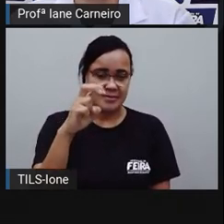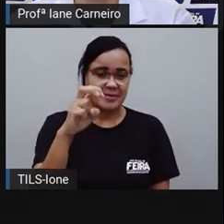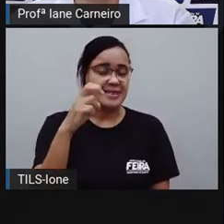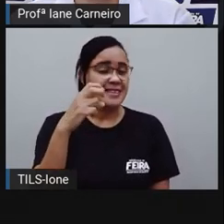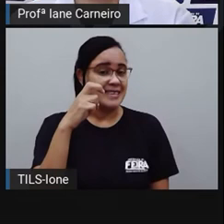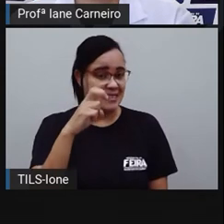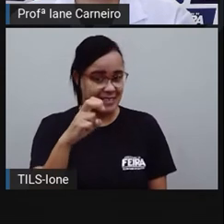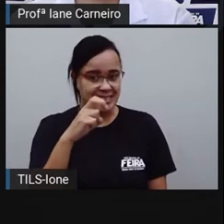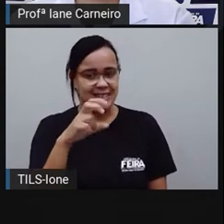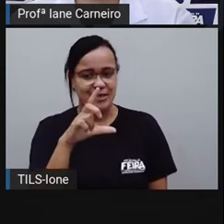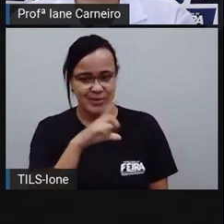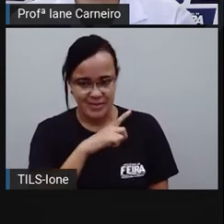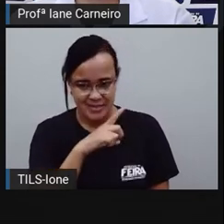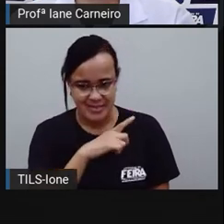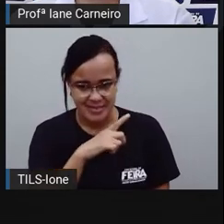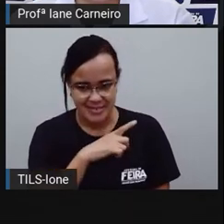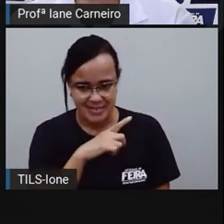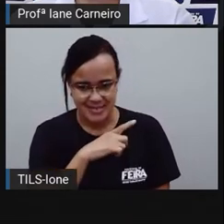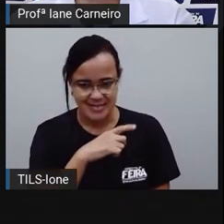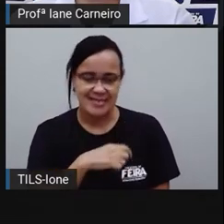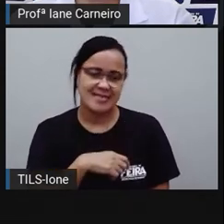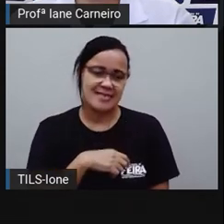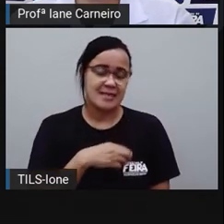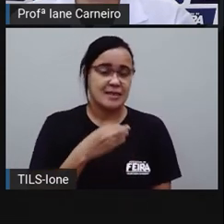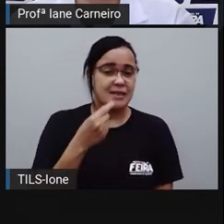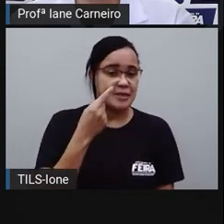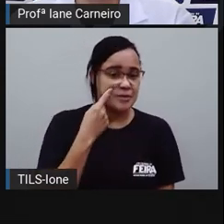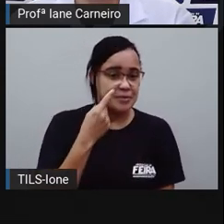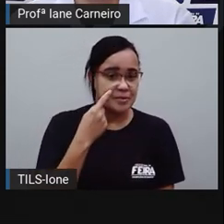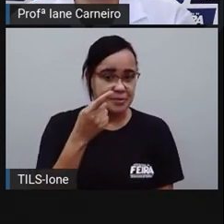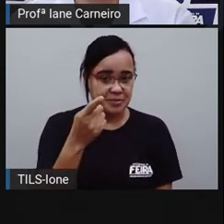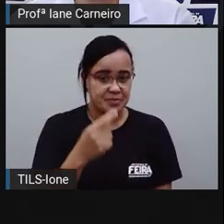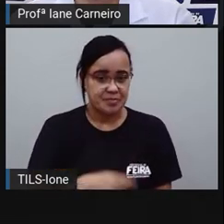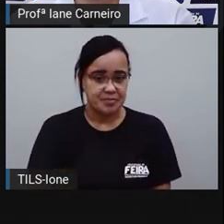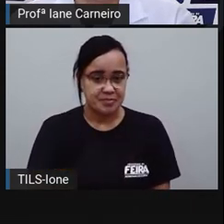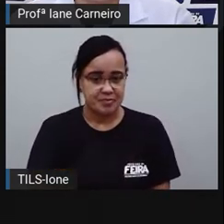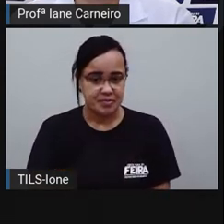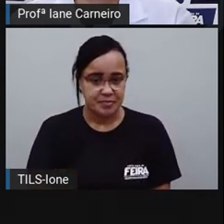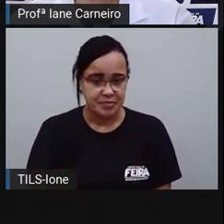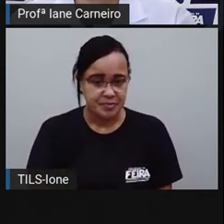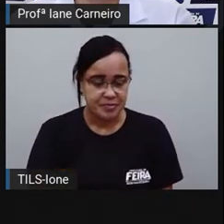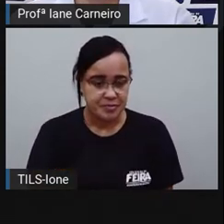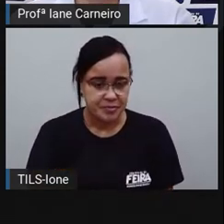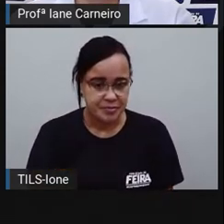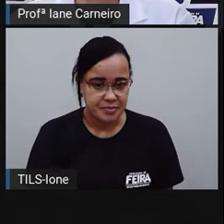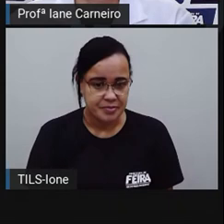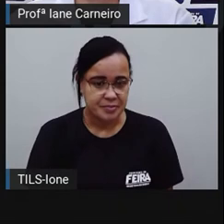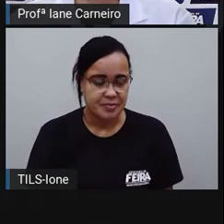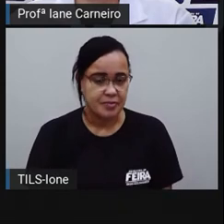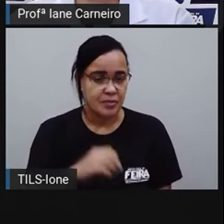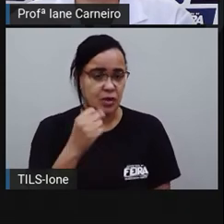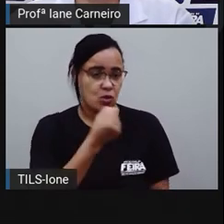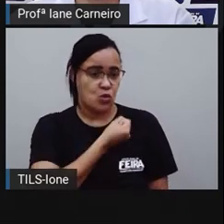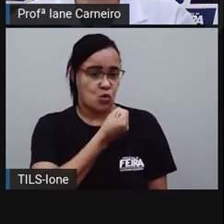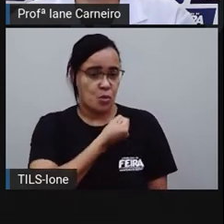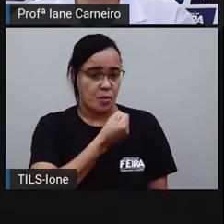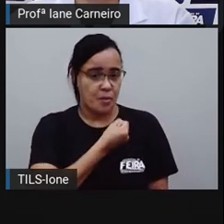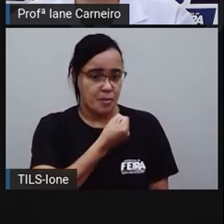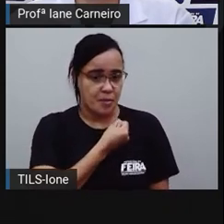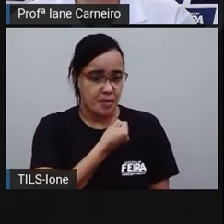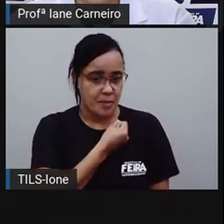1, 2, 3, 4, 5. Então, a gente vai pintar aqui. Aqui tem os números, ó. Tem uma marcação do número 0 até o